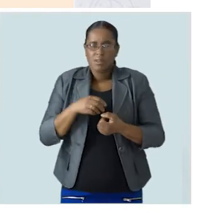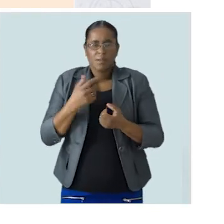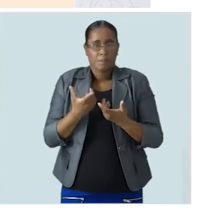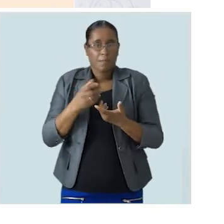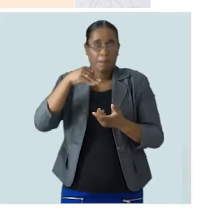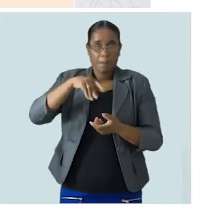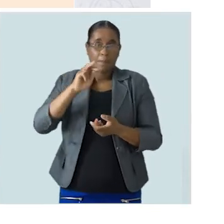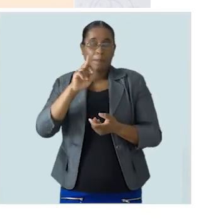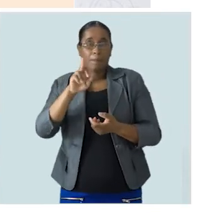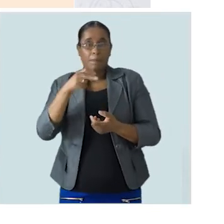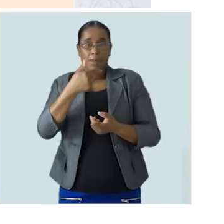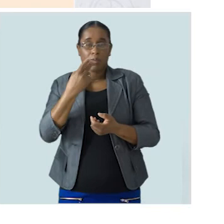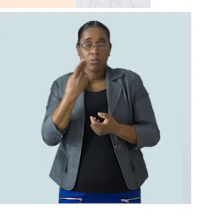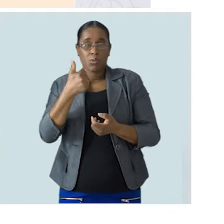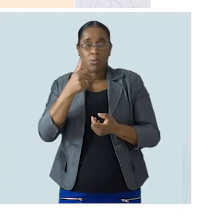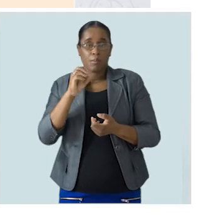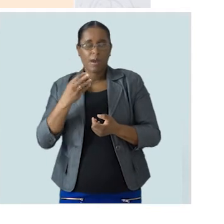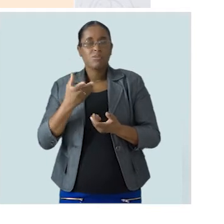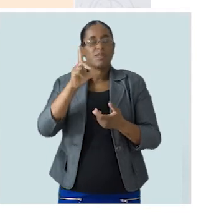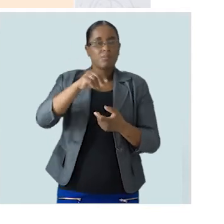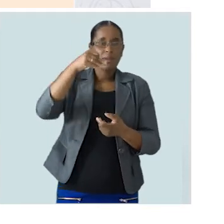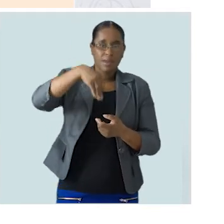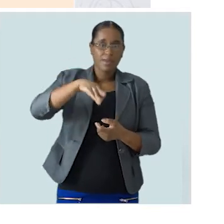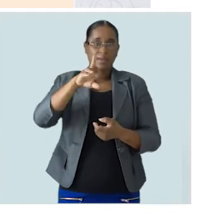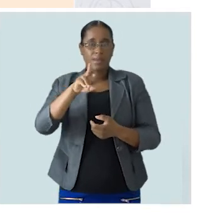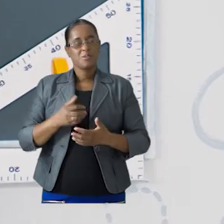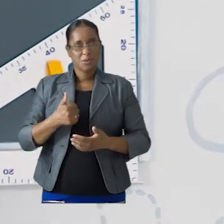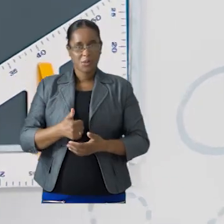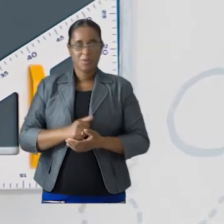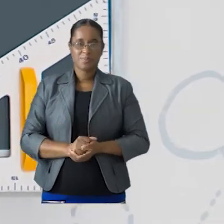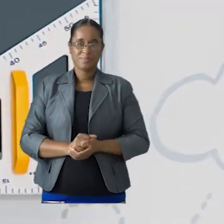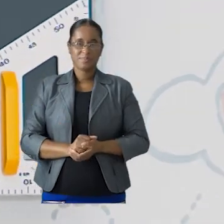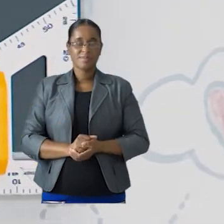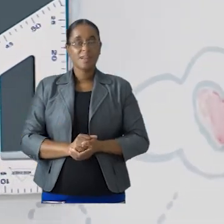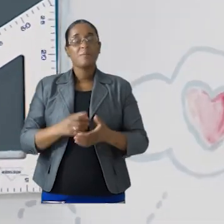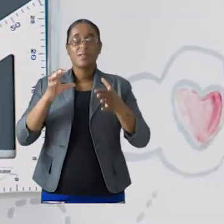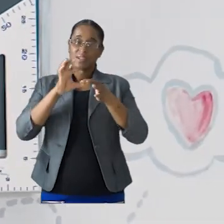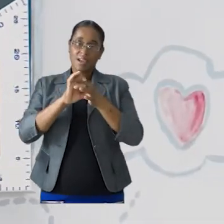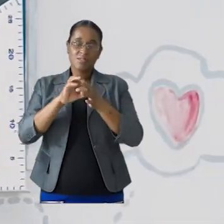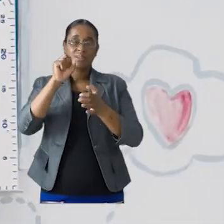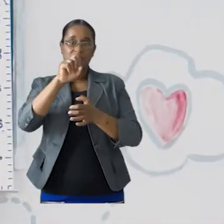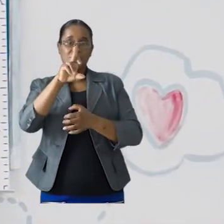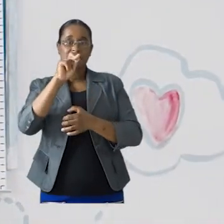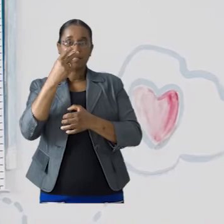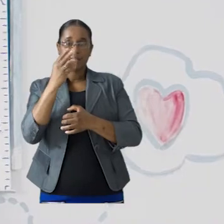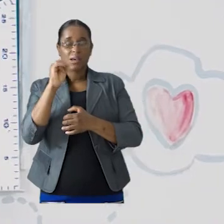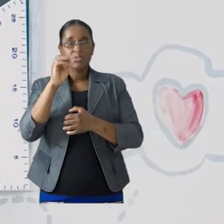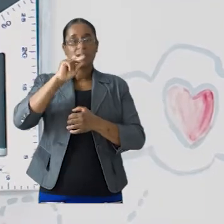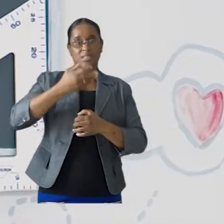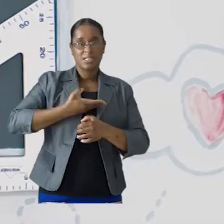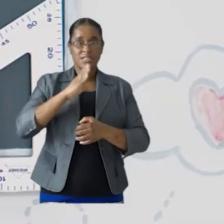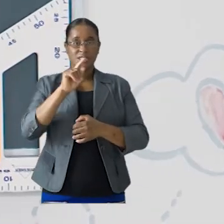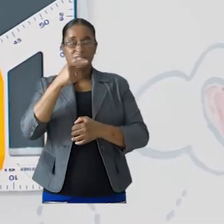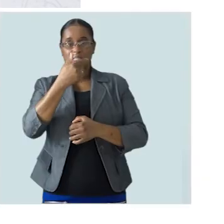precioso. Muito bem, conseguiram fazer tudo certo. Em relação ao grau dos adjetivos, o que é que